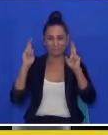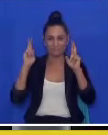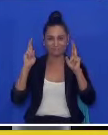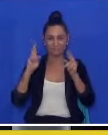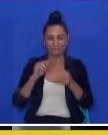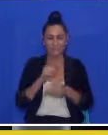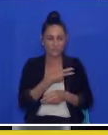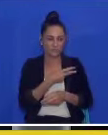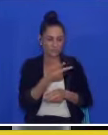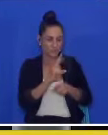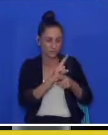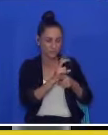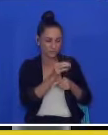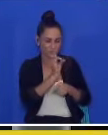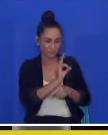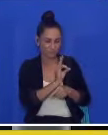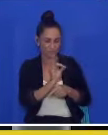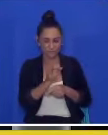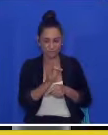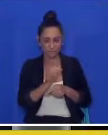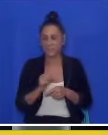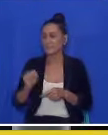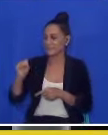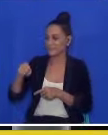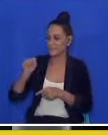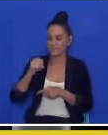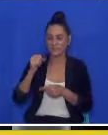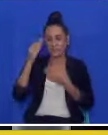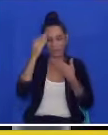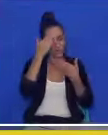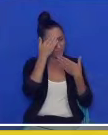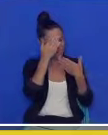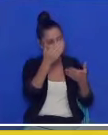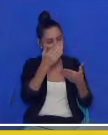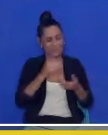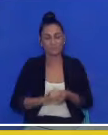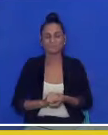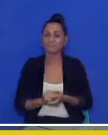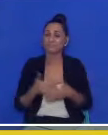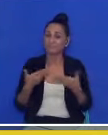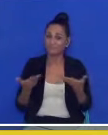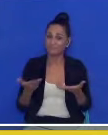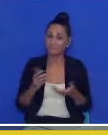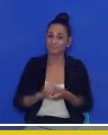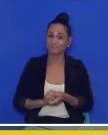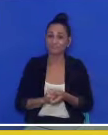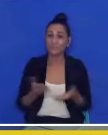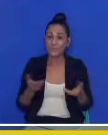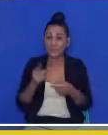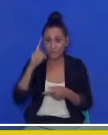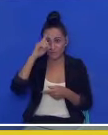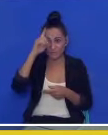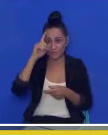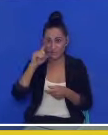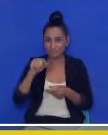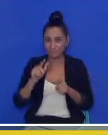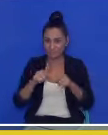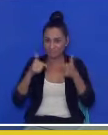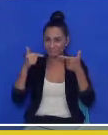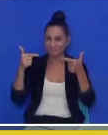Auditores, confirmam? Sim, confirmo. Sim, confirmo. Obrigado. E aí, hoje foi o seu dia de